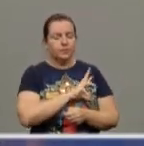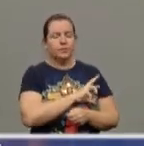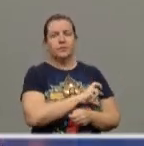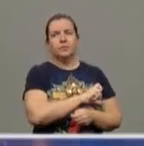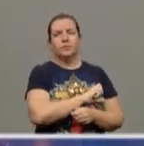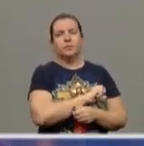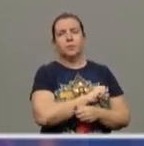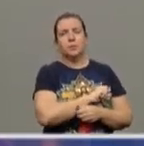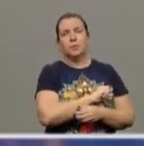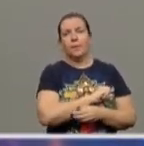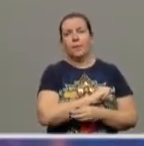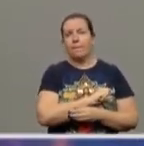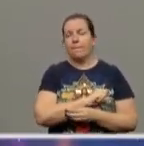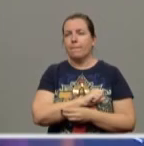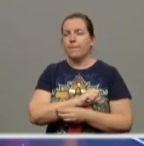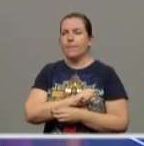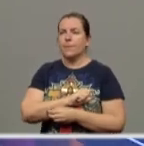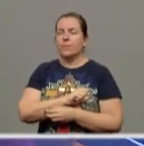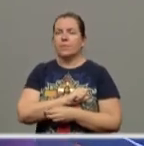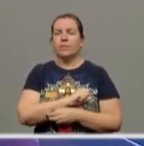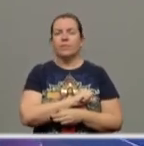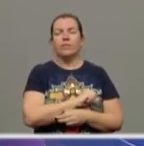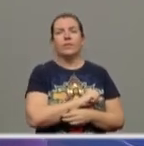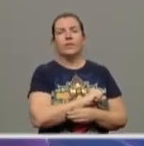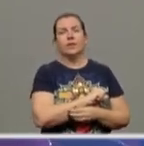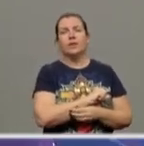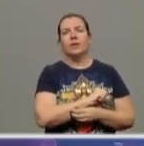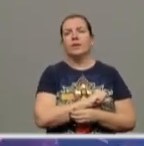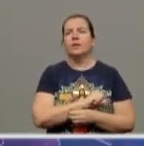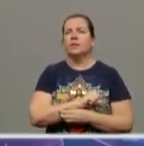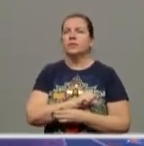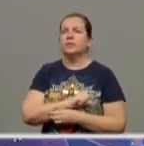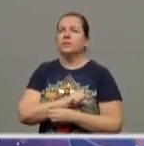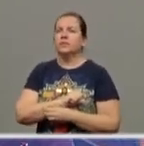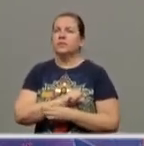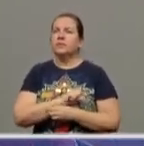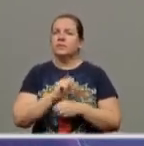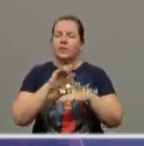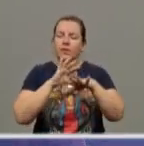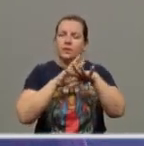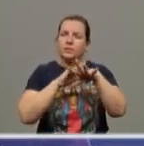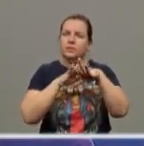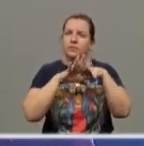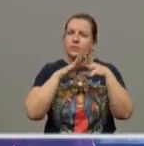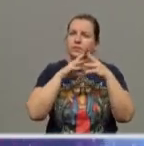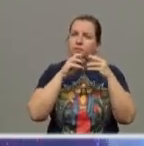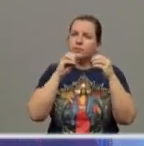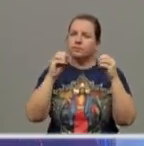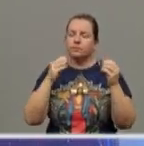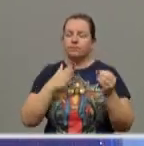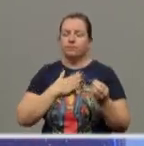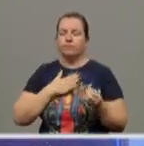com teu amor, cura-me para amar,